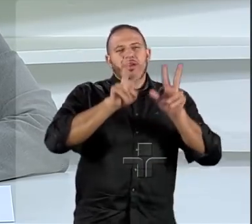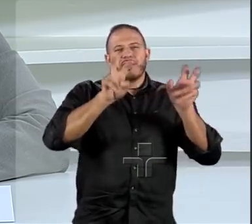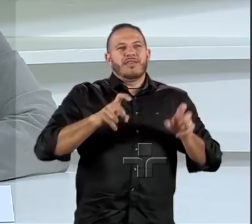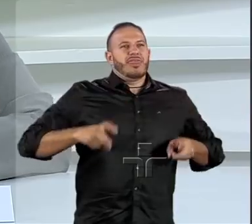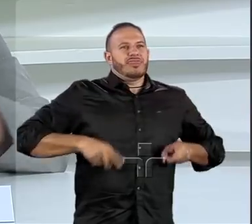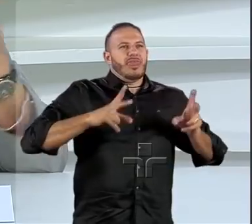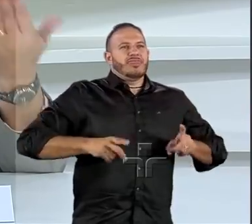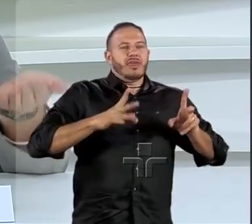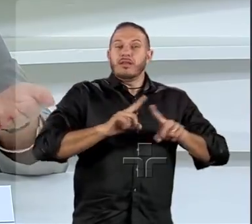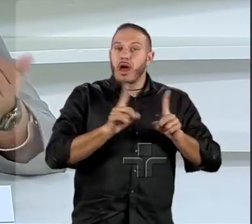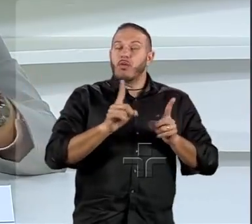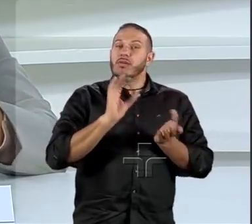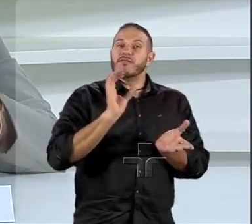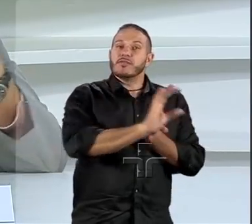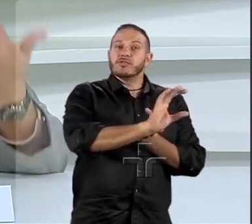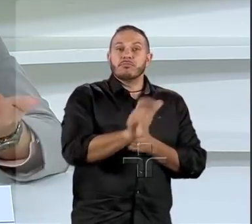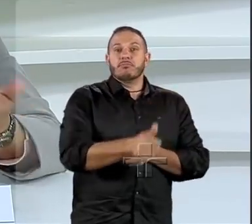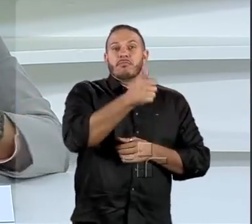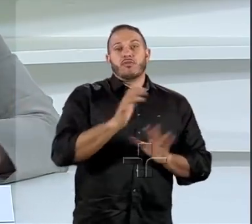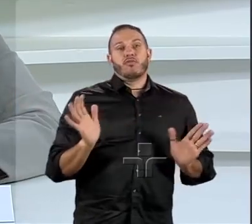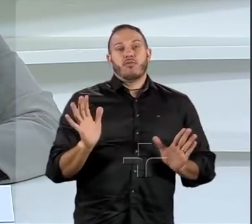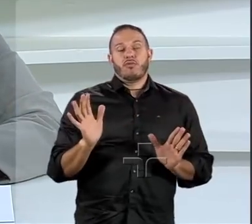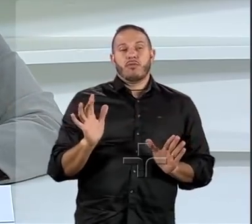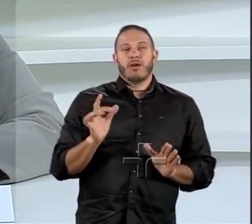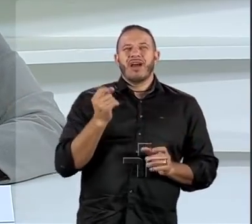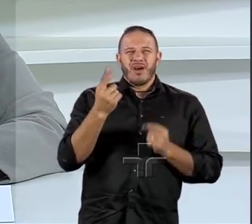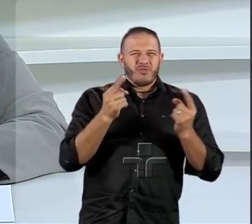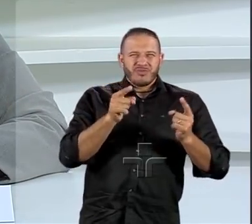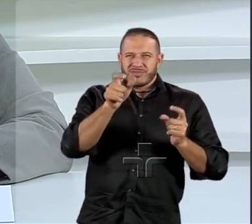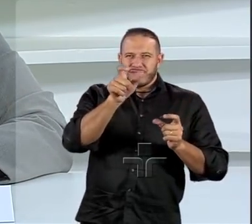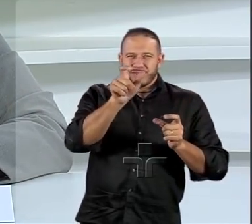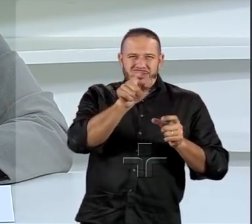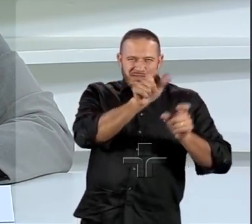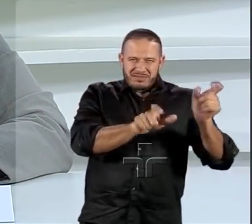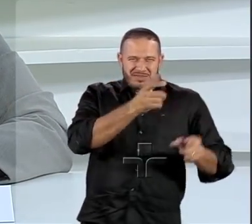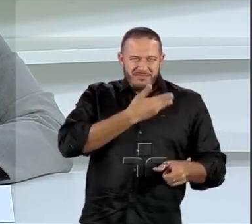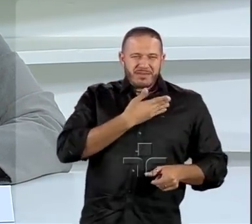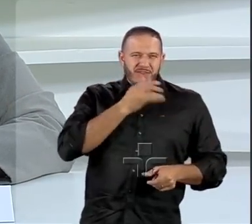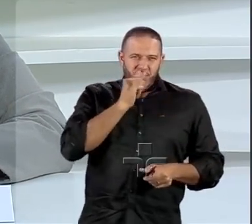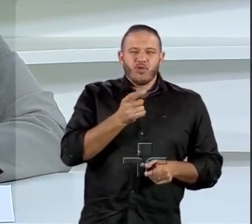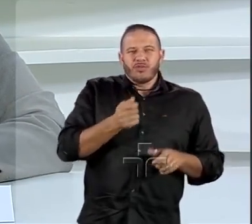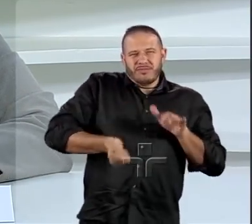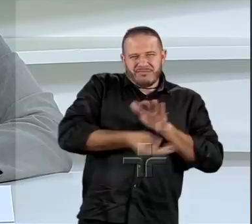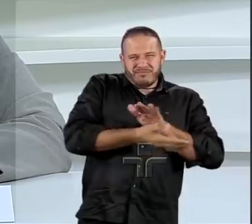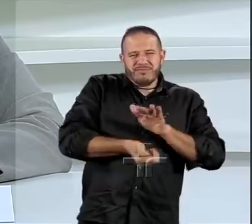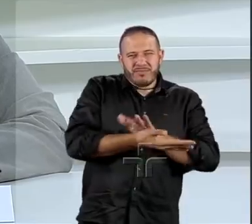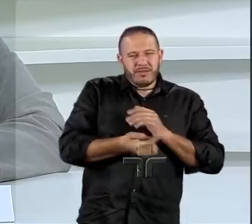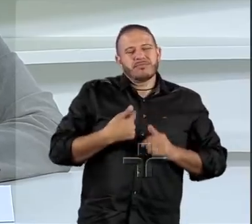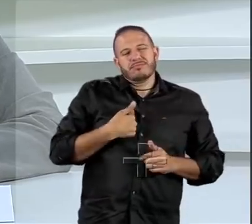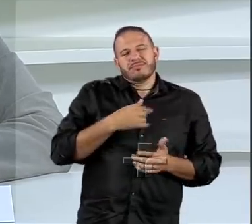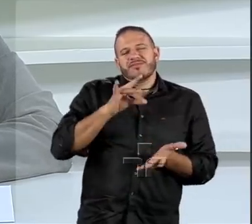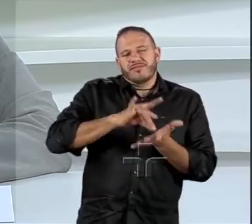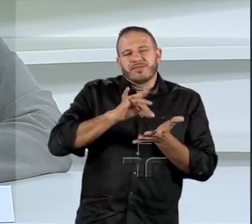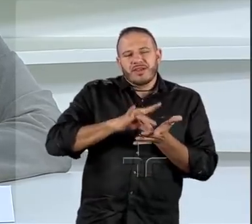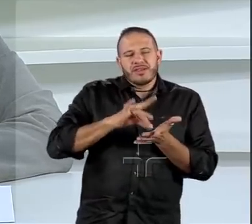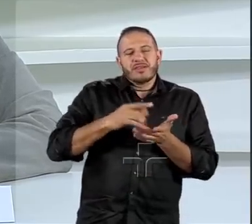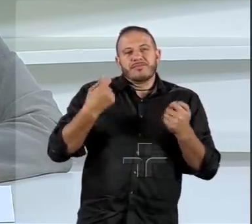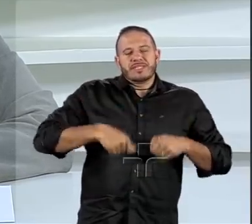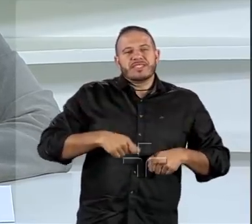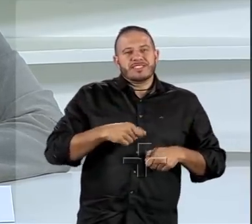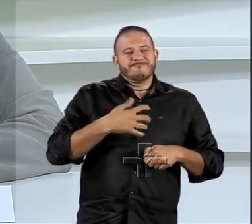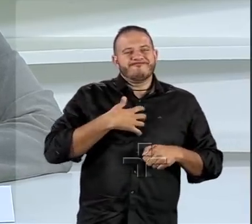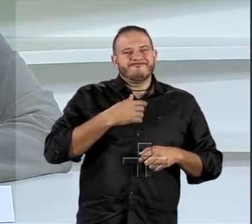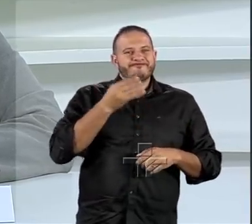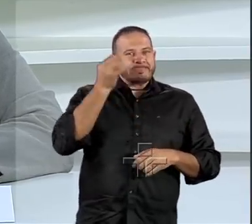melhor. Acho que os colegas que me antecederam levantaram a questão da corrupção, que sem dúvida é algo que precisa ser